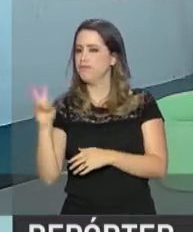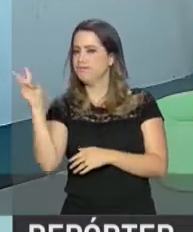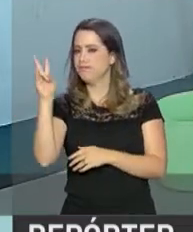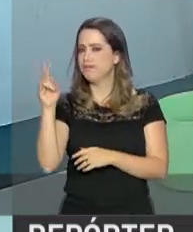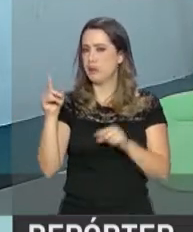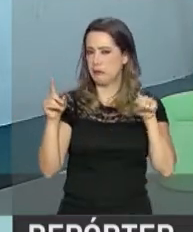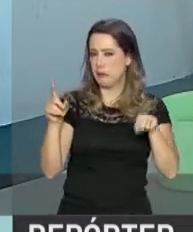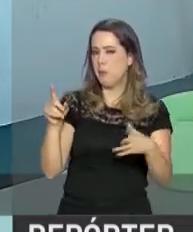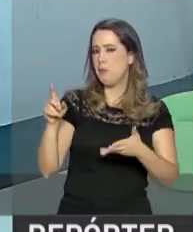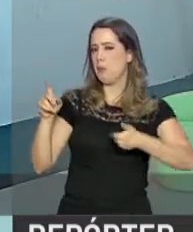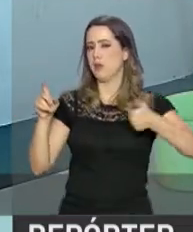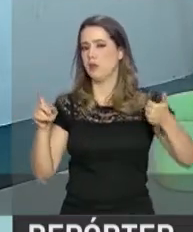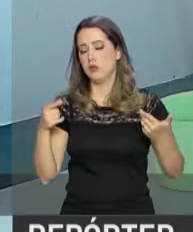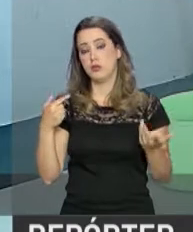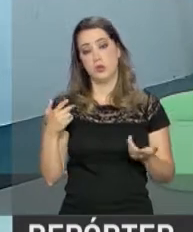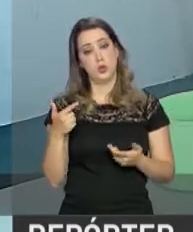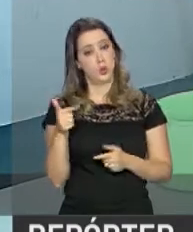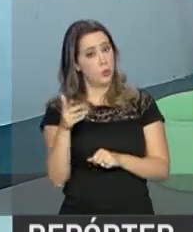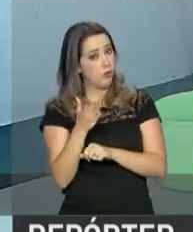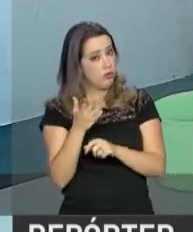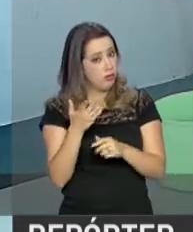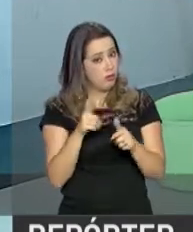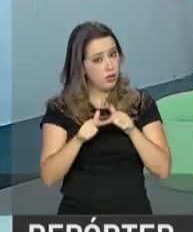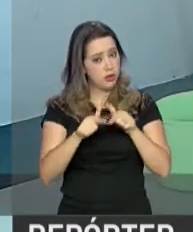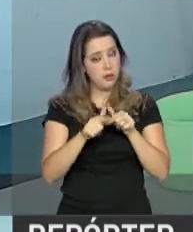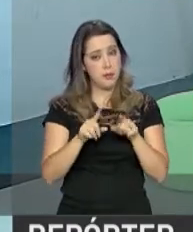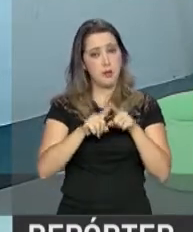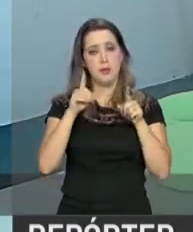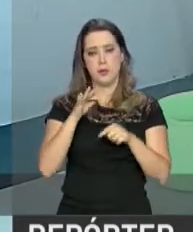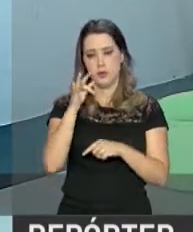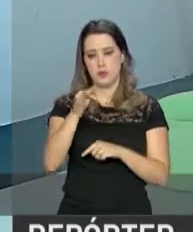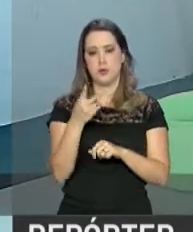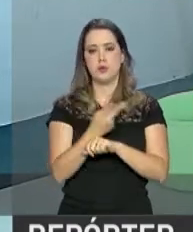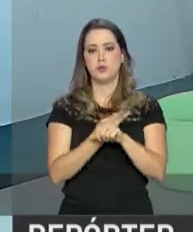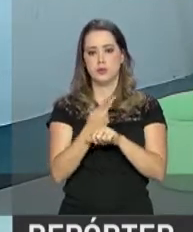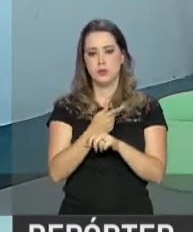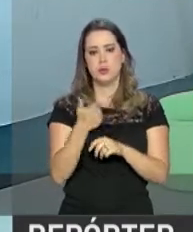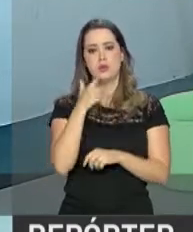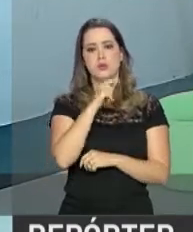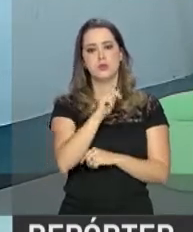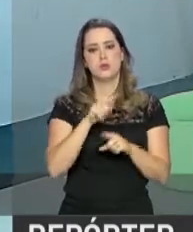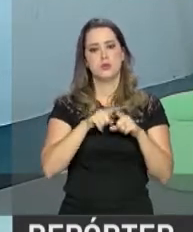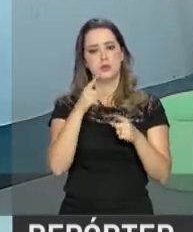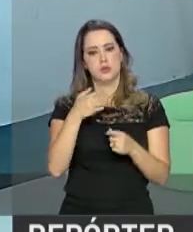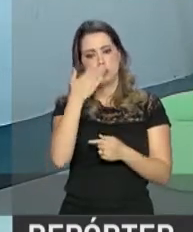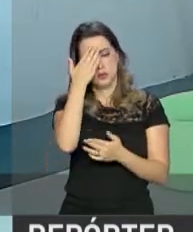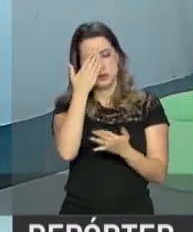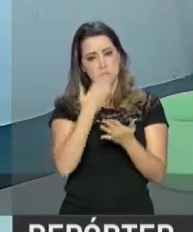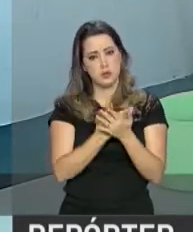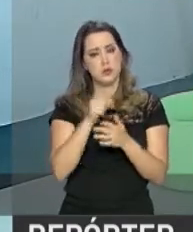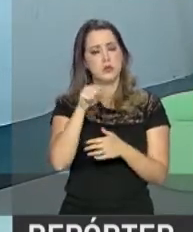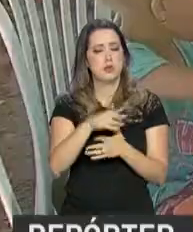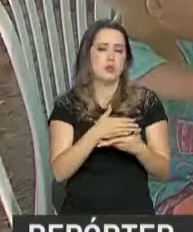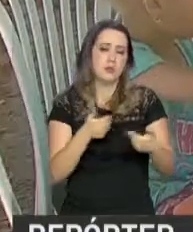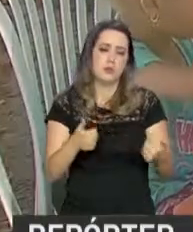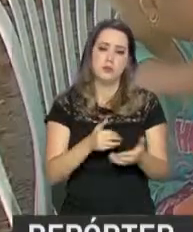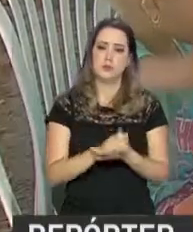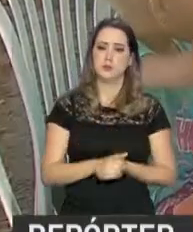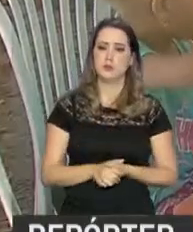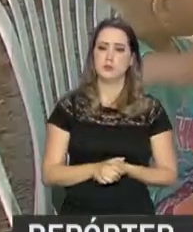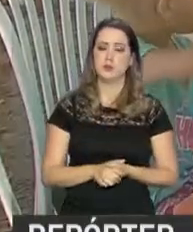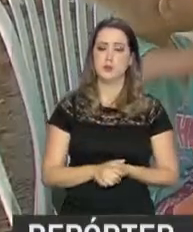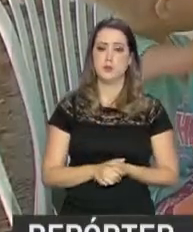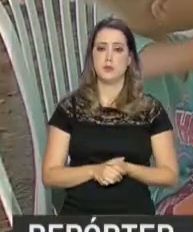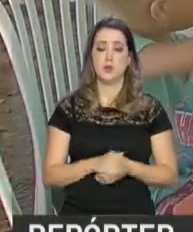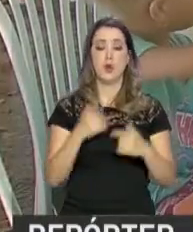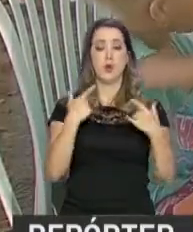Yo aún no he conseguido trabajo. No lo he conseguido, estoy buscando. Pero sé que hay más oportunidad aquí que en Venezuela. O abrigo Nova